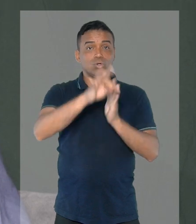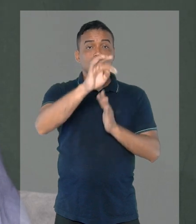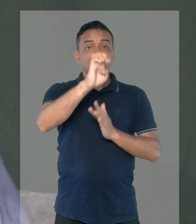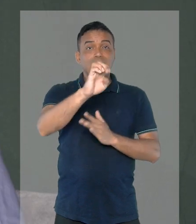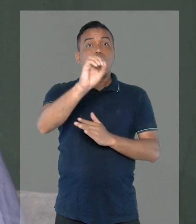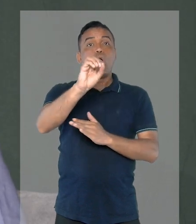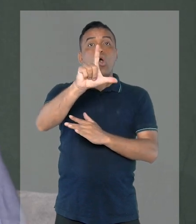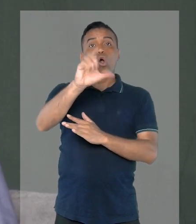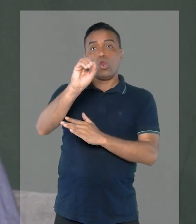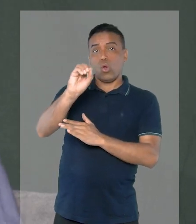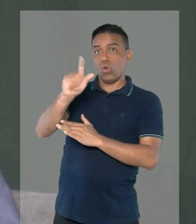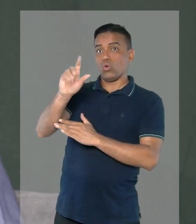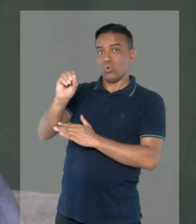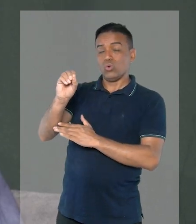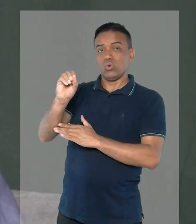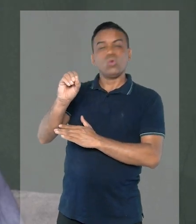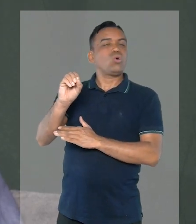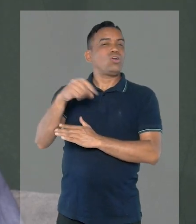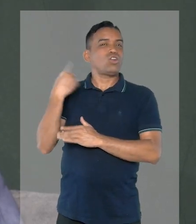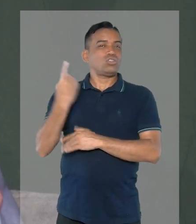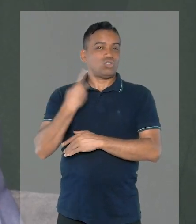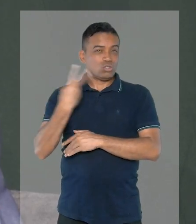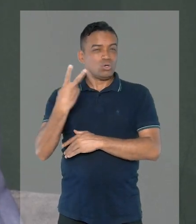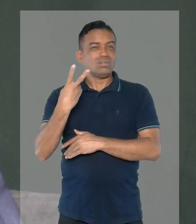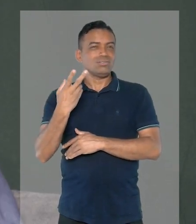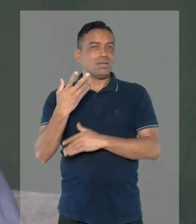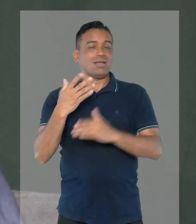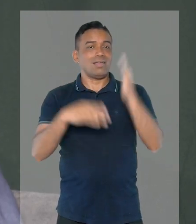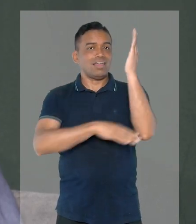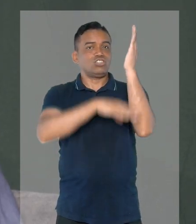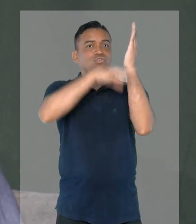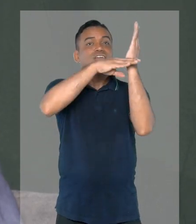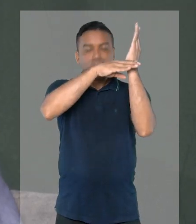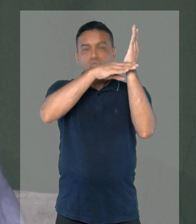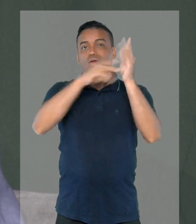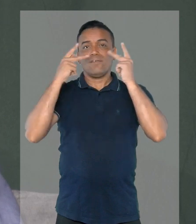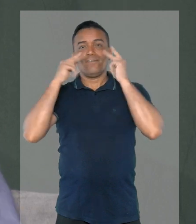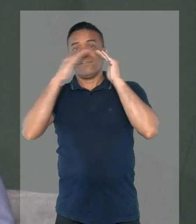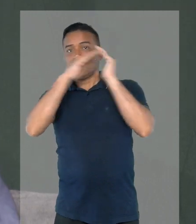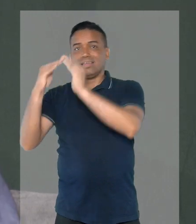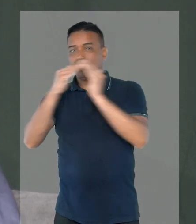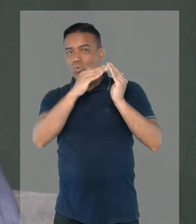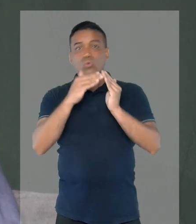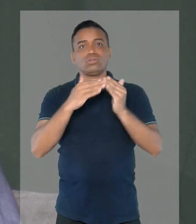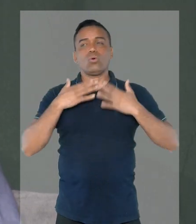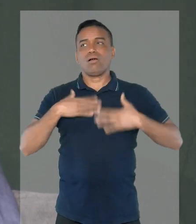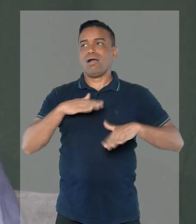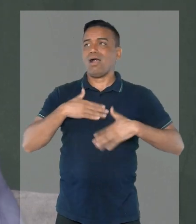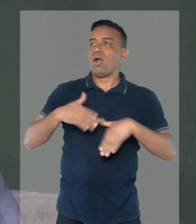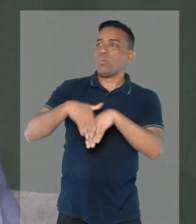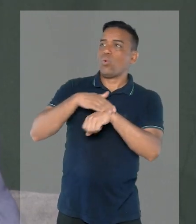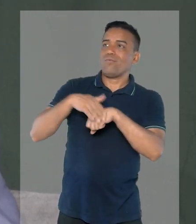a gente morava no JK, né? O Jonas é meu vizinho no edifício JK, e muito caldo do JK